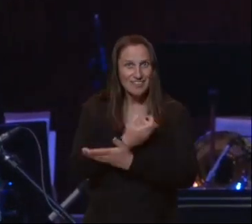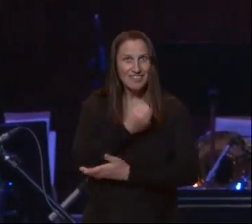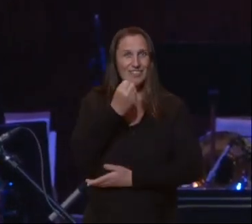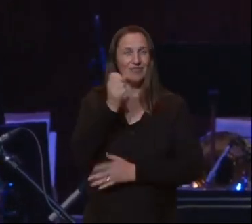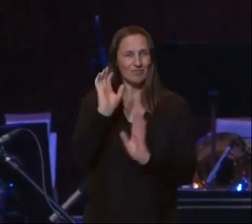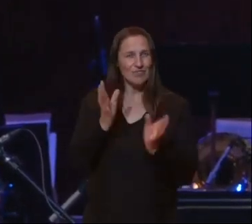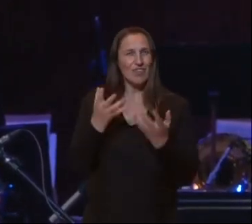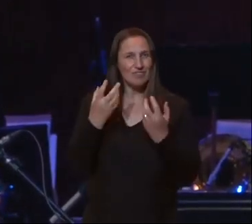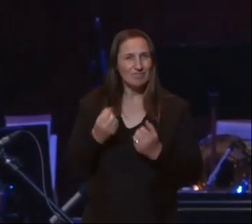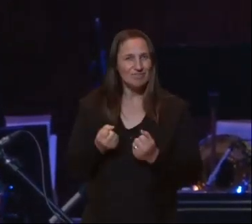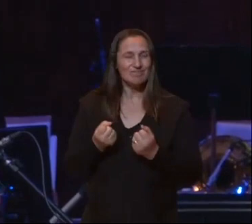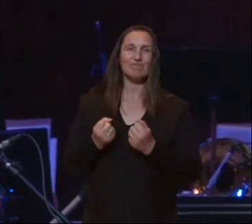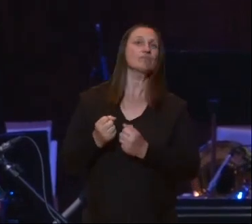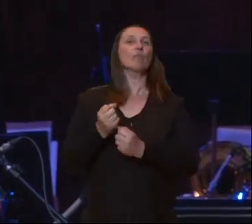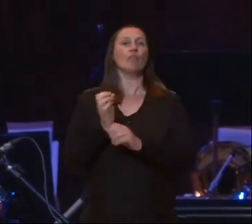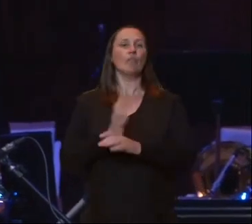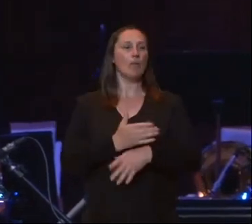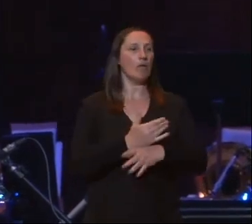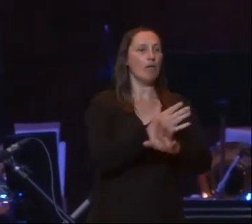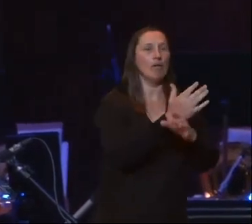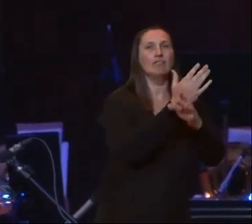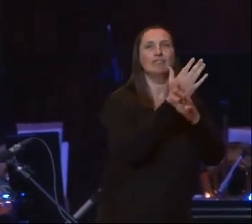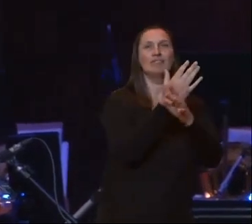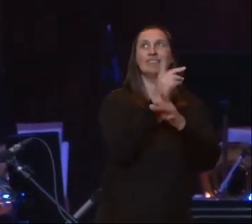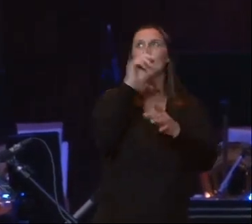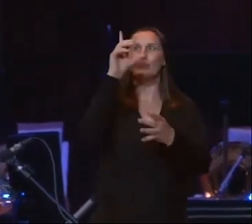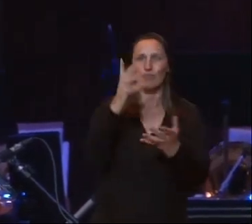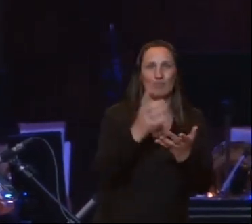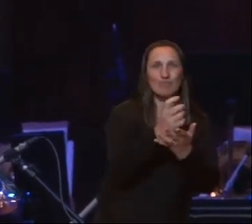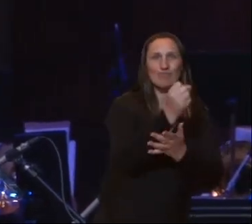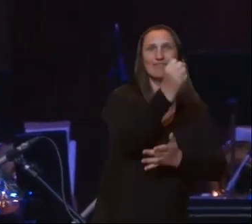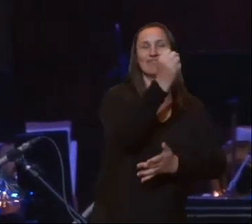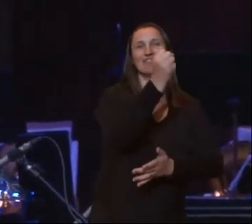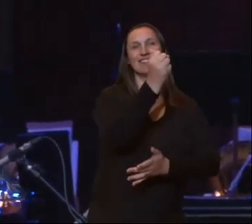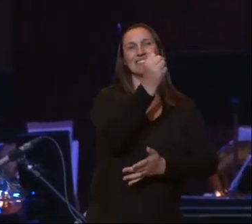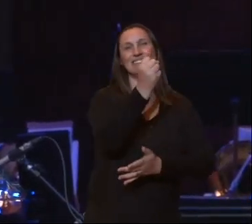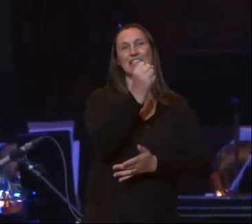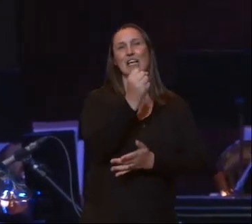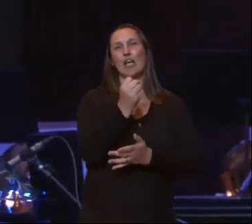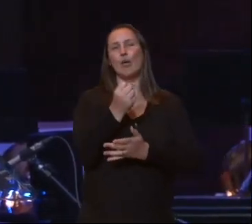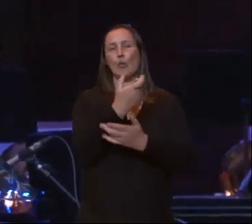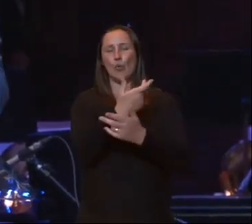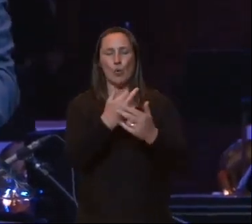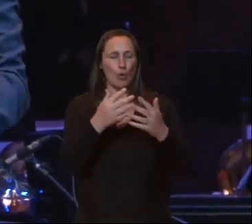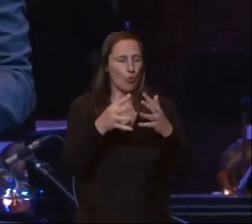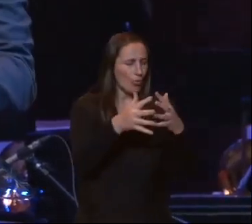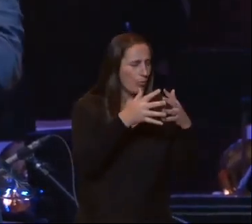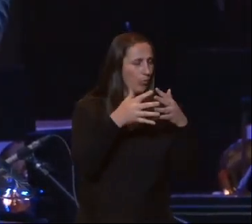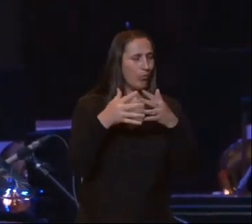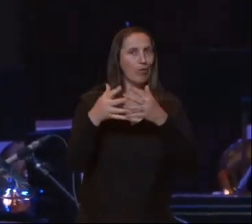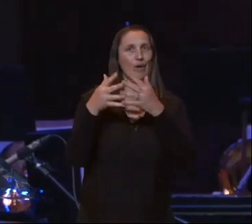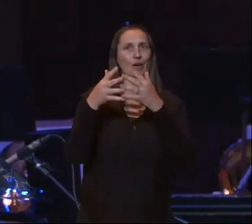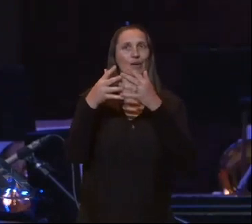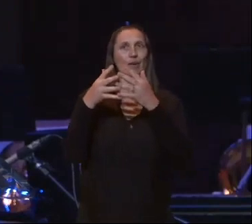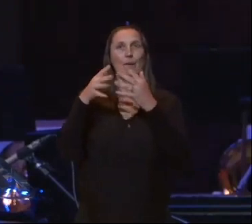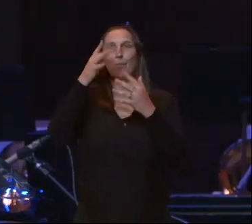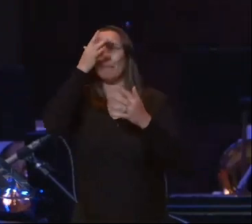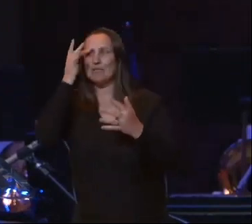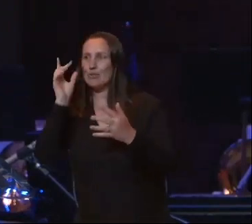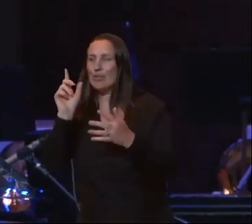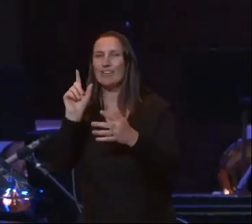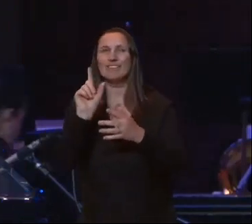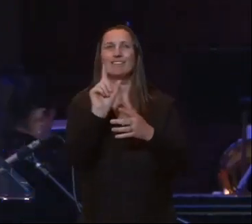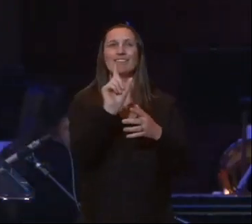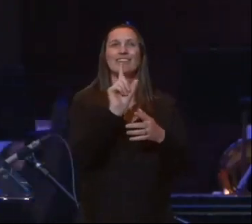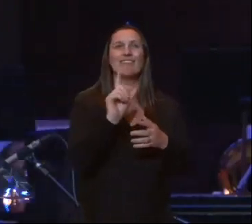se perdeu e alguém te encontrou? Ou numa situação complicada, alguém te